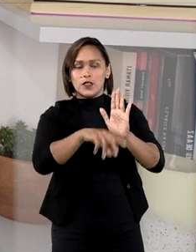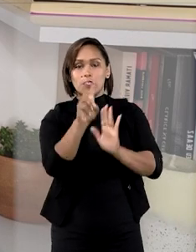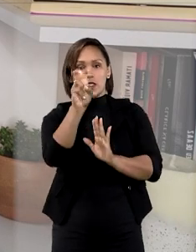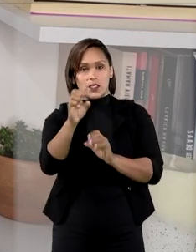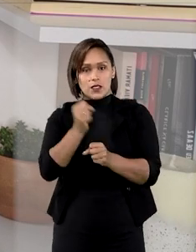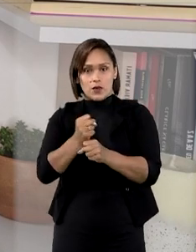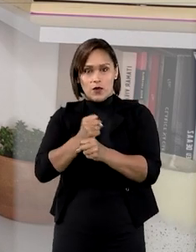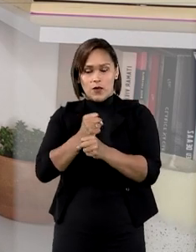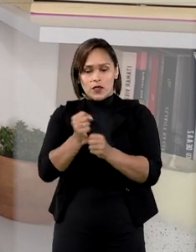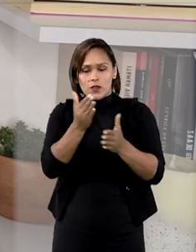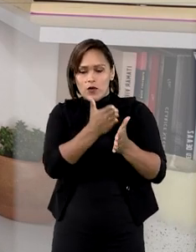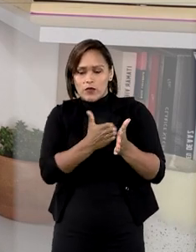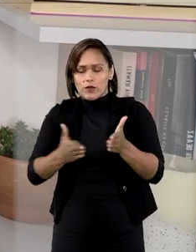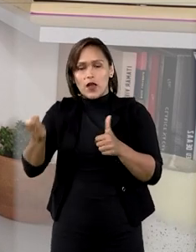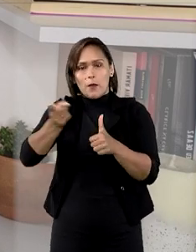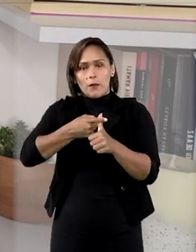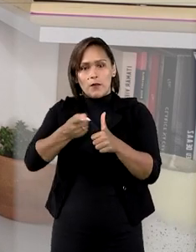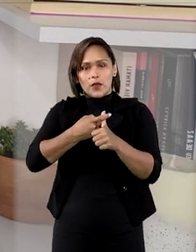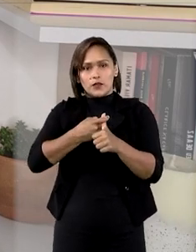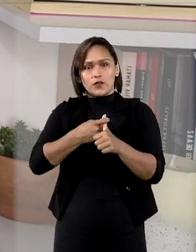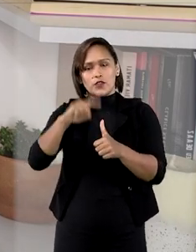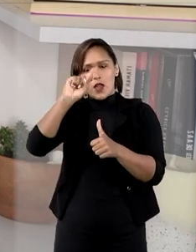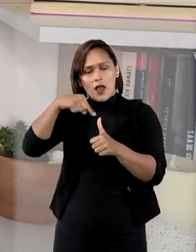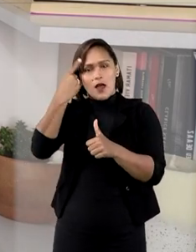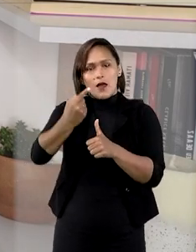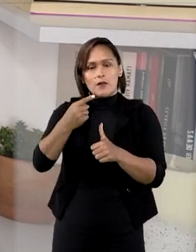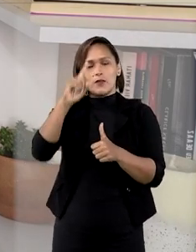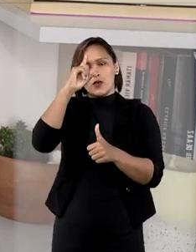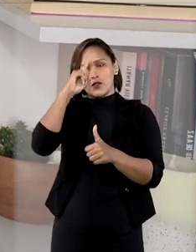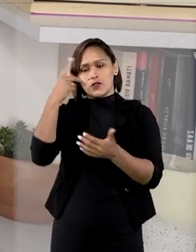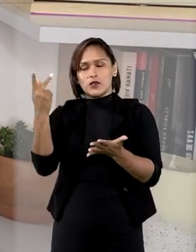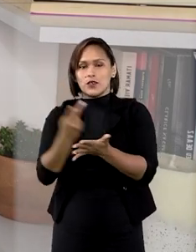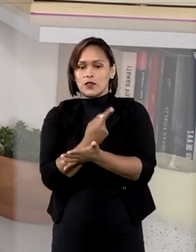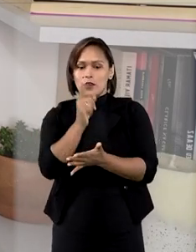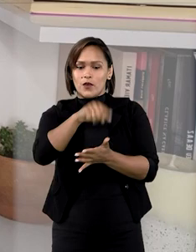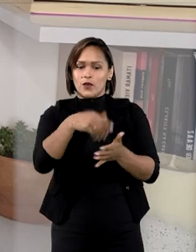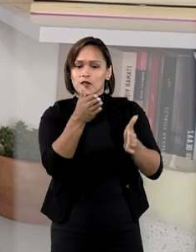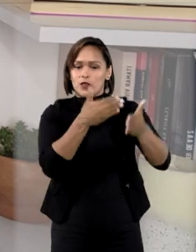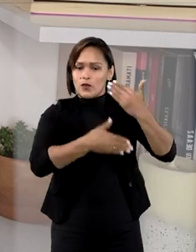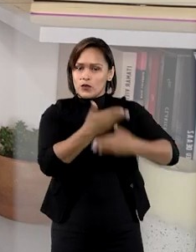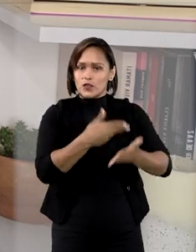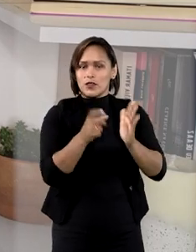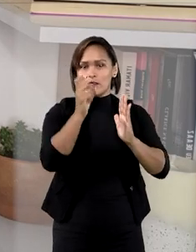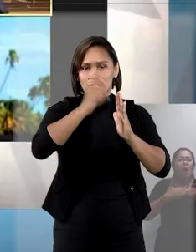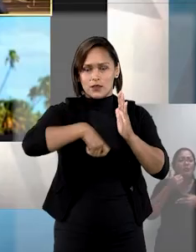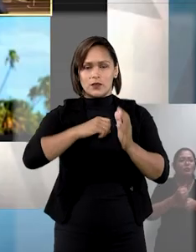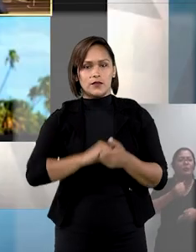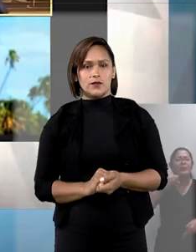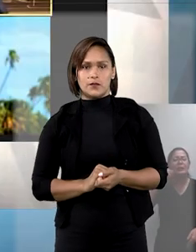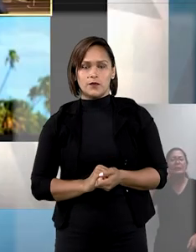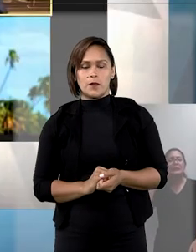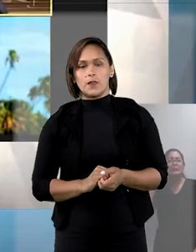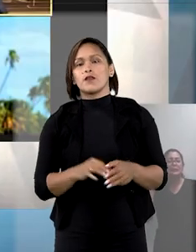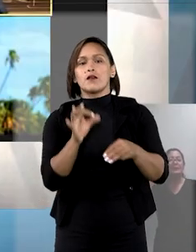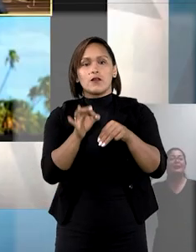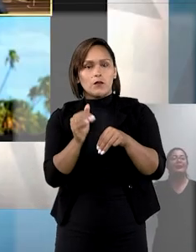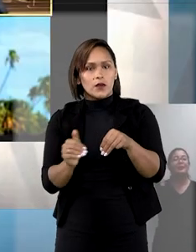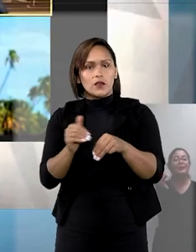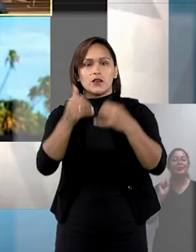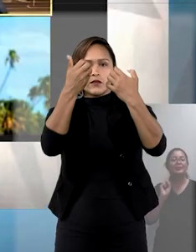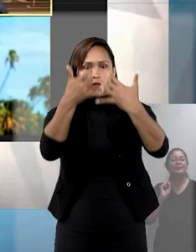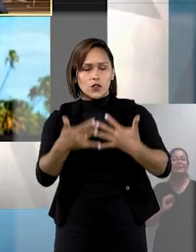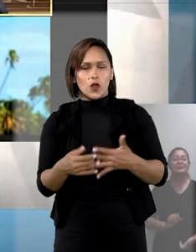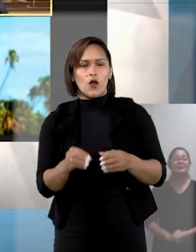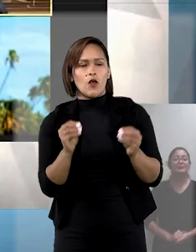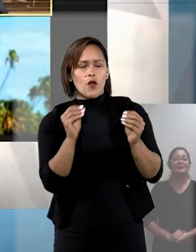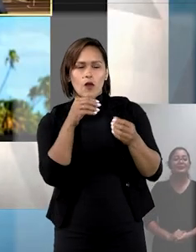de 5 anos contado do primeiro dia do exercício seguinte à data em que ocorreu o fato gerador do tributo. O ministro explicou que, quando se